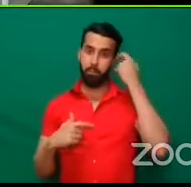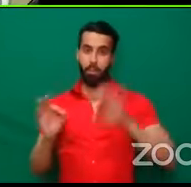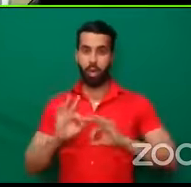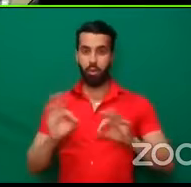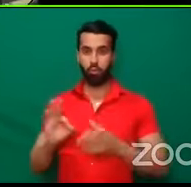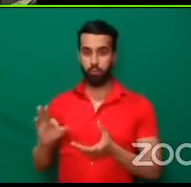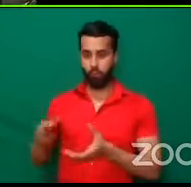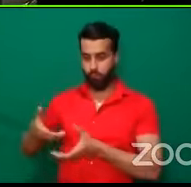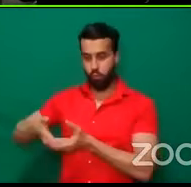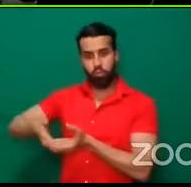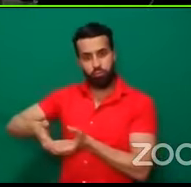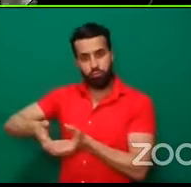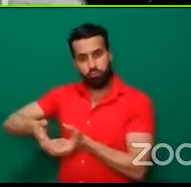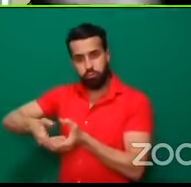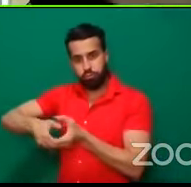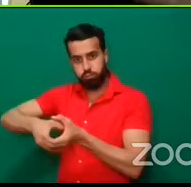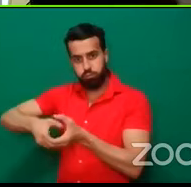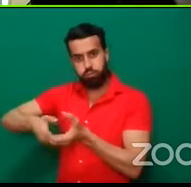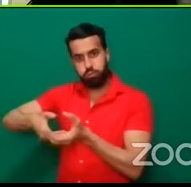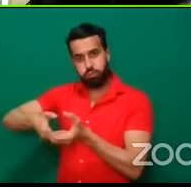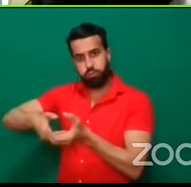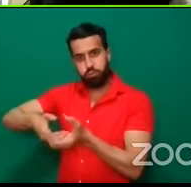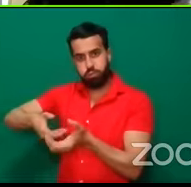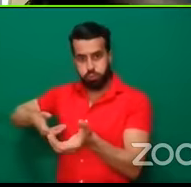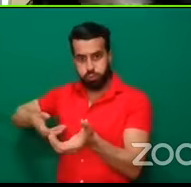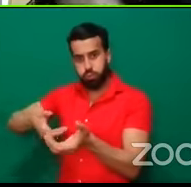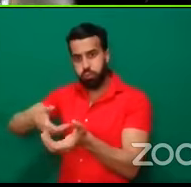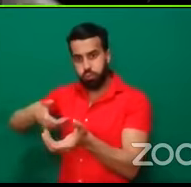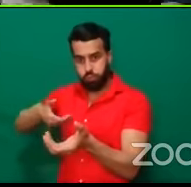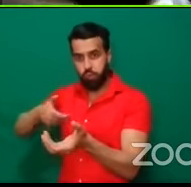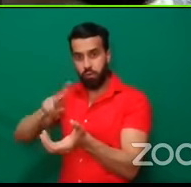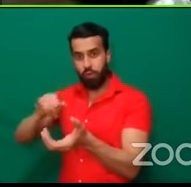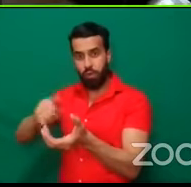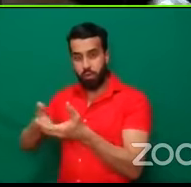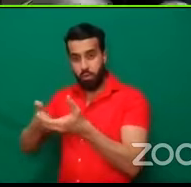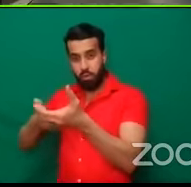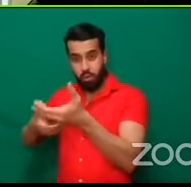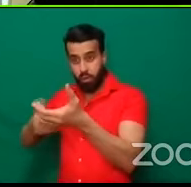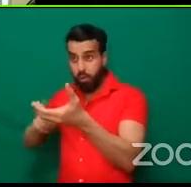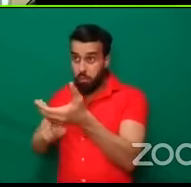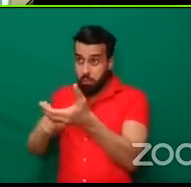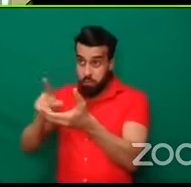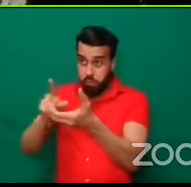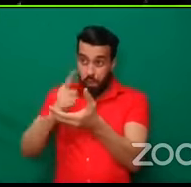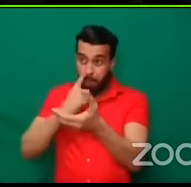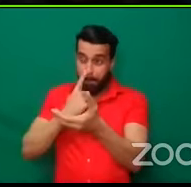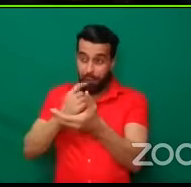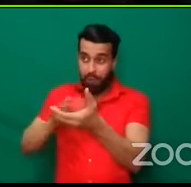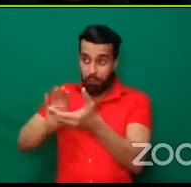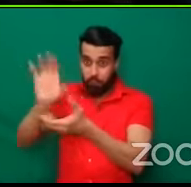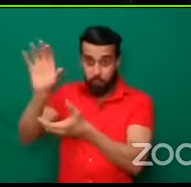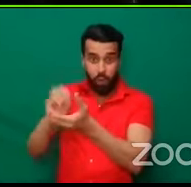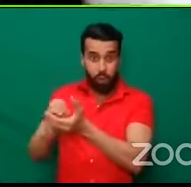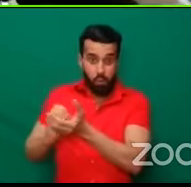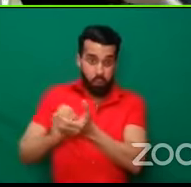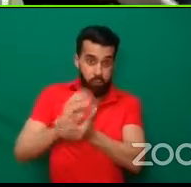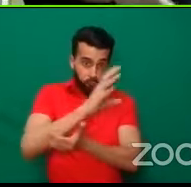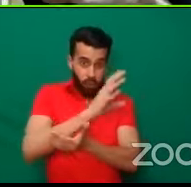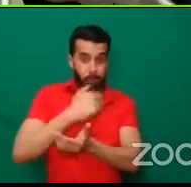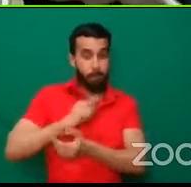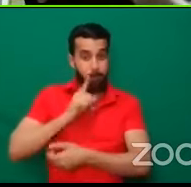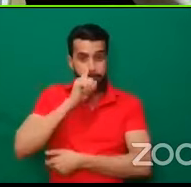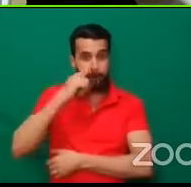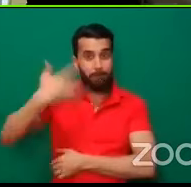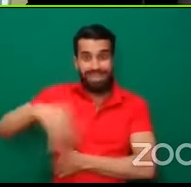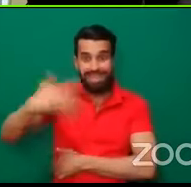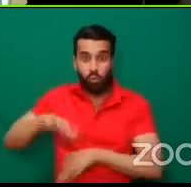né? Eu combinei com a câmera, ó, vou disparar para o ator tá lá na esquerda, vou jogar para o outro lado para não ter perigo. Só